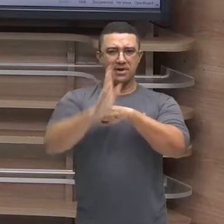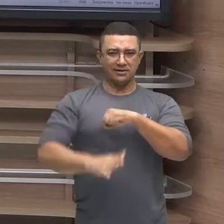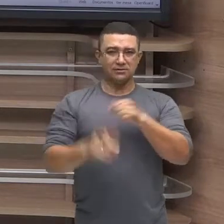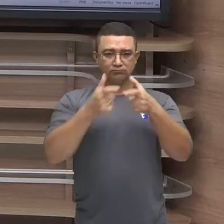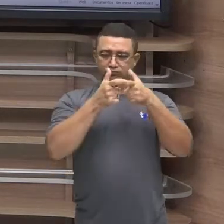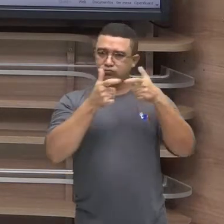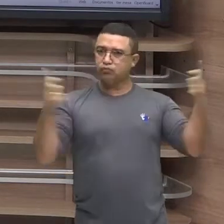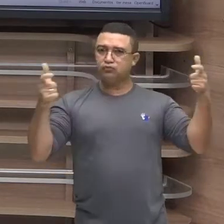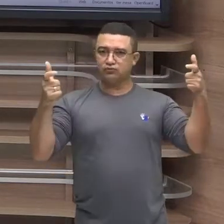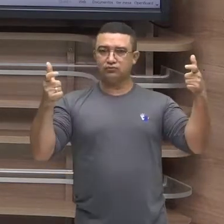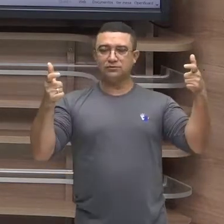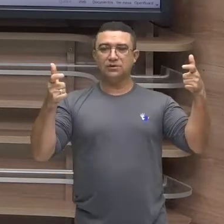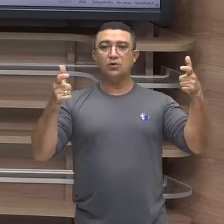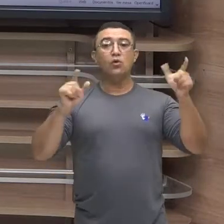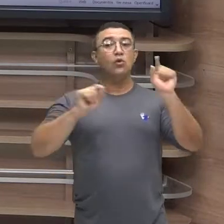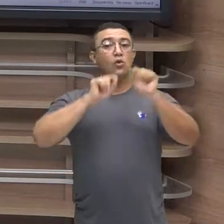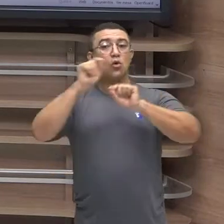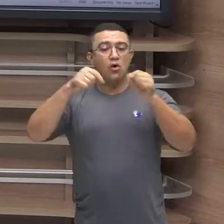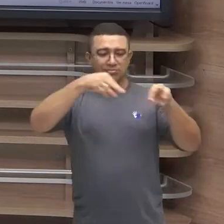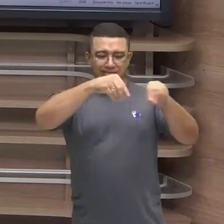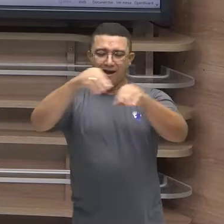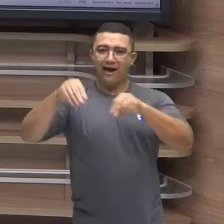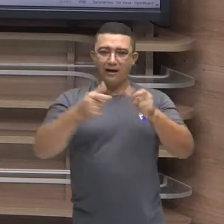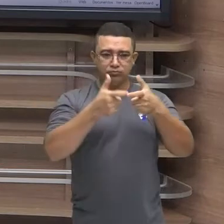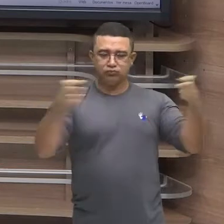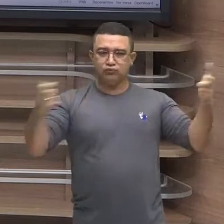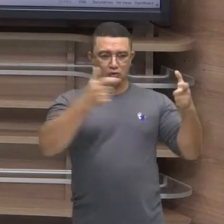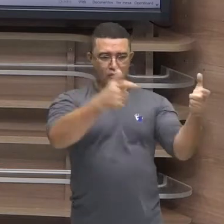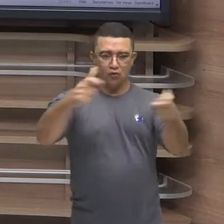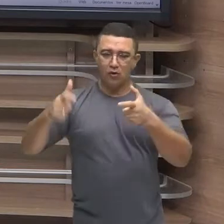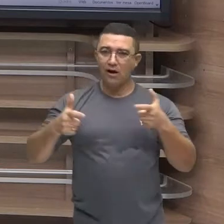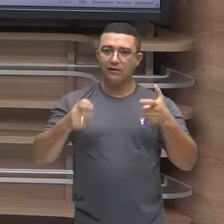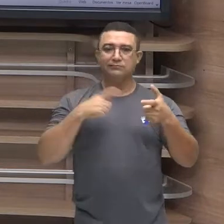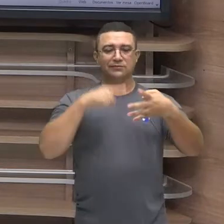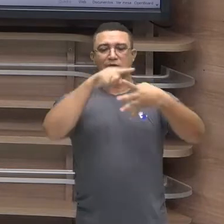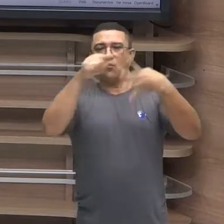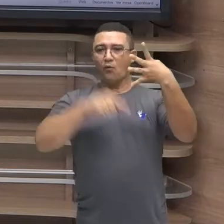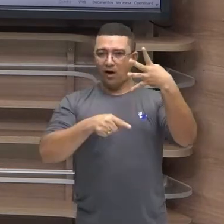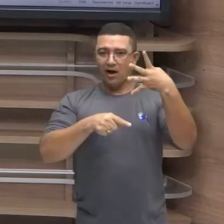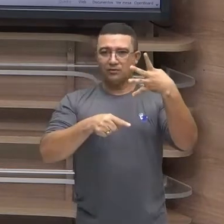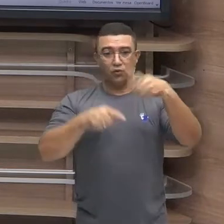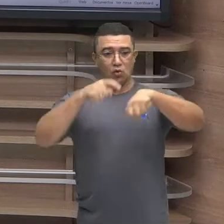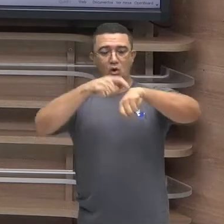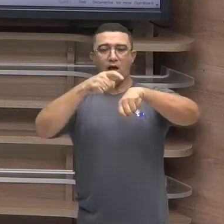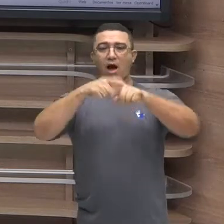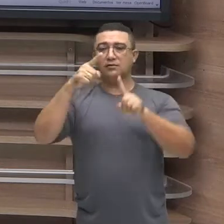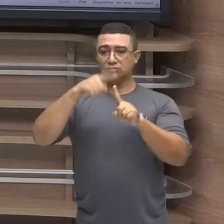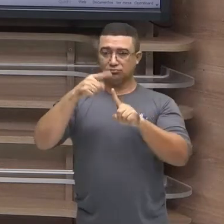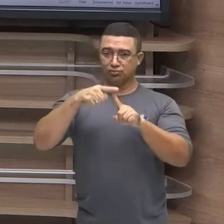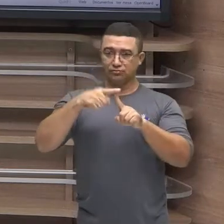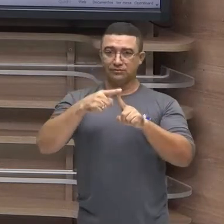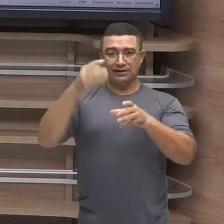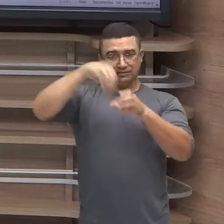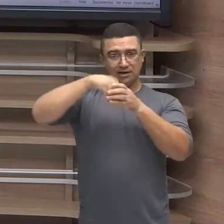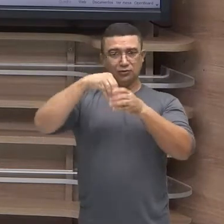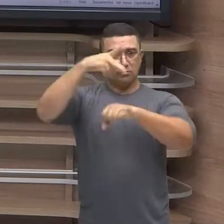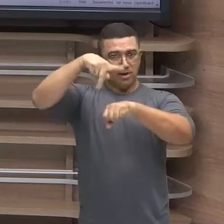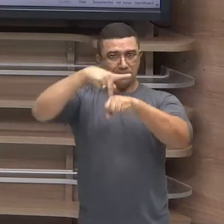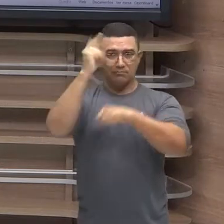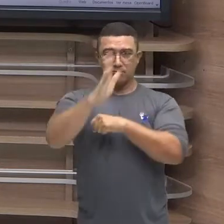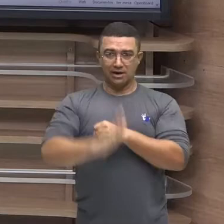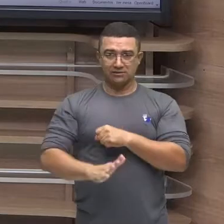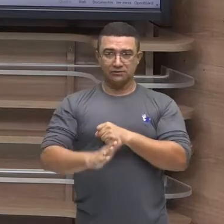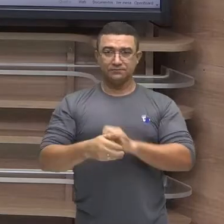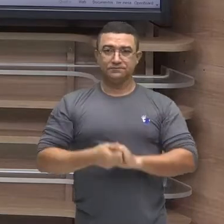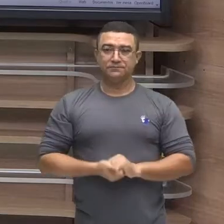territorial grande. Então, a gente tem vários fusos, que são 4 fusos dentro do nosso país. Aí vamos mais à